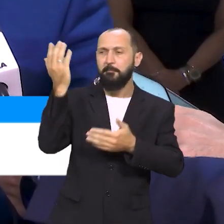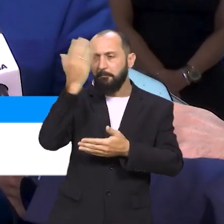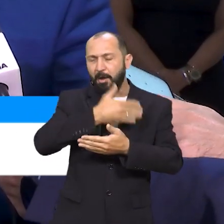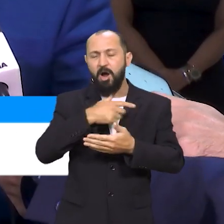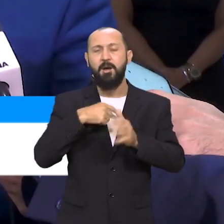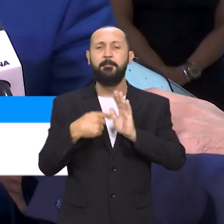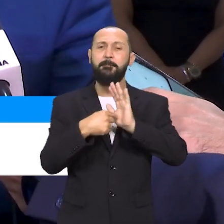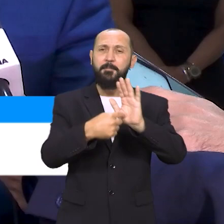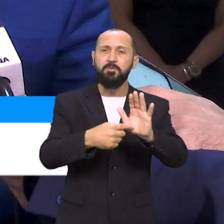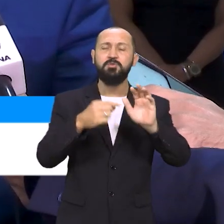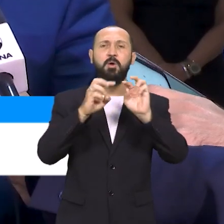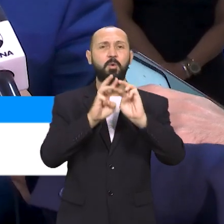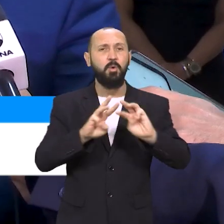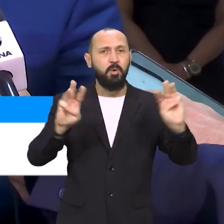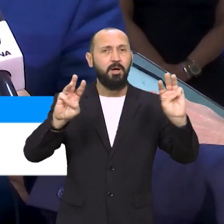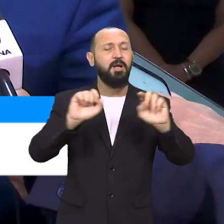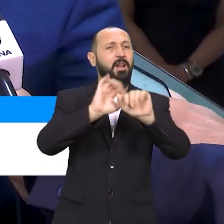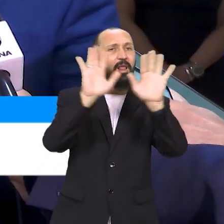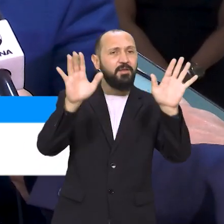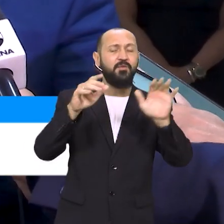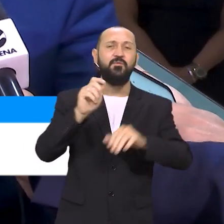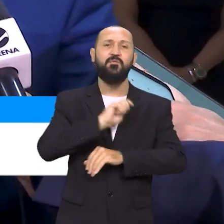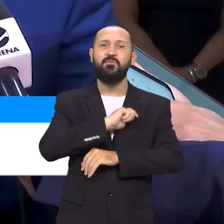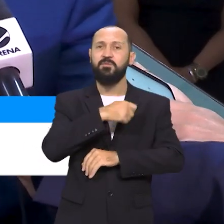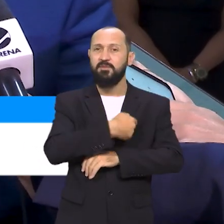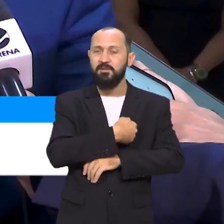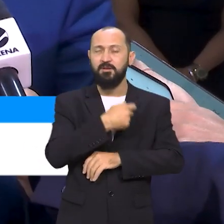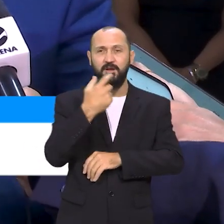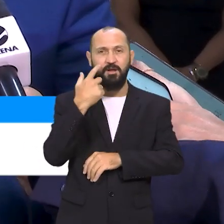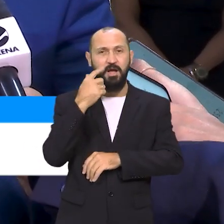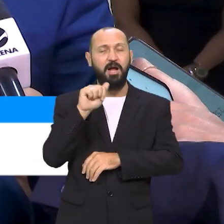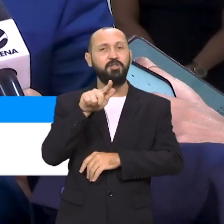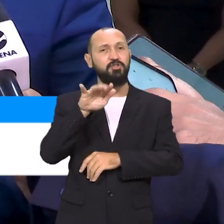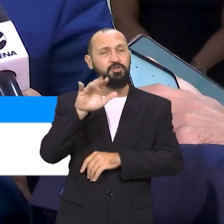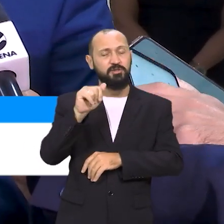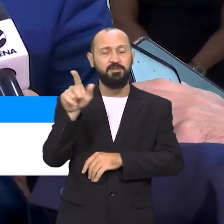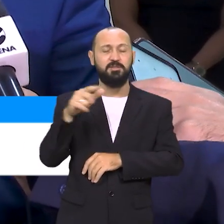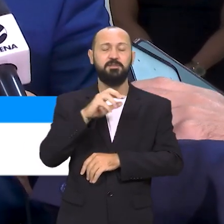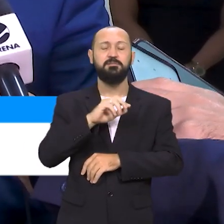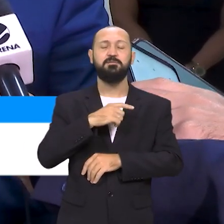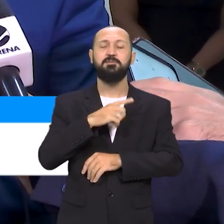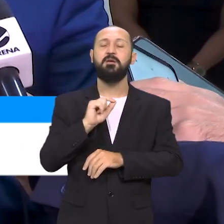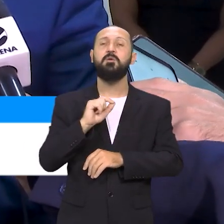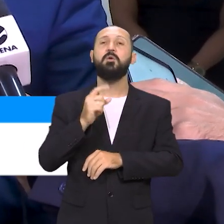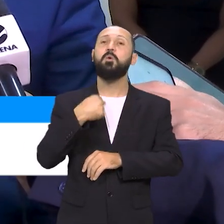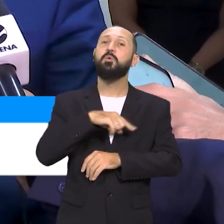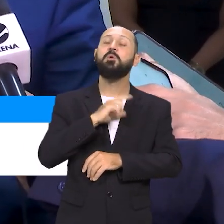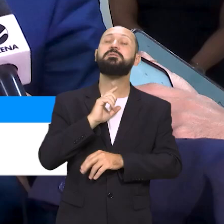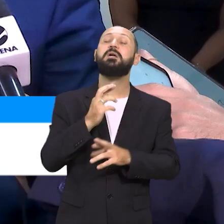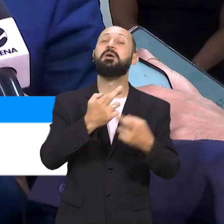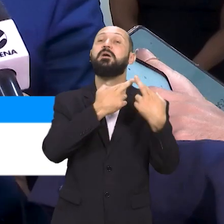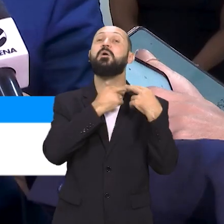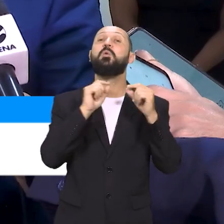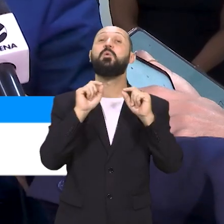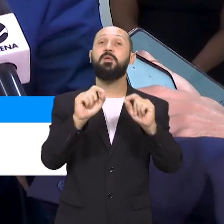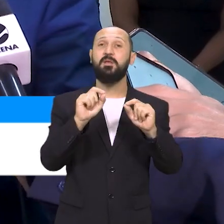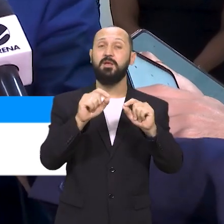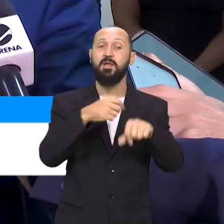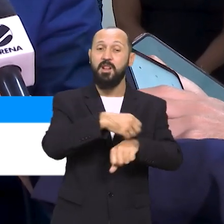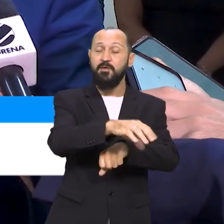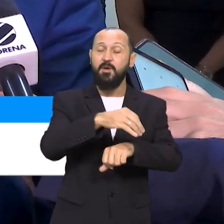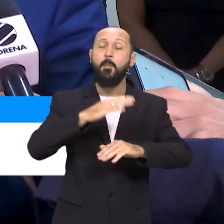de prestação de contas, com o portal da transparência, com fiscalização da agência reguladora. Nosso papel